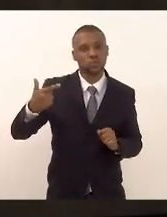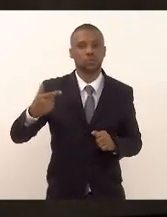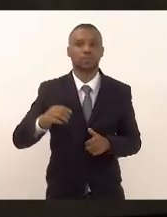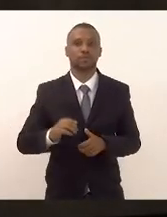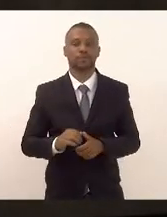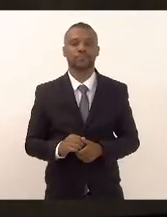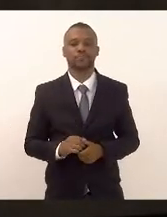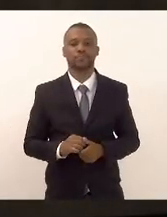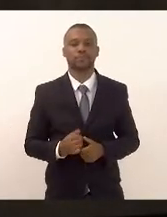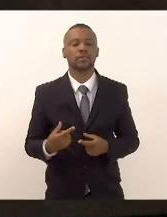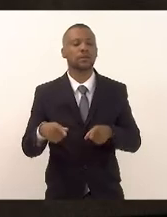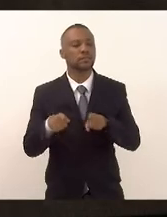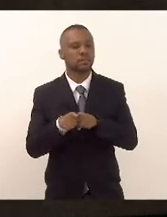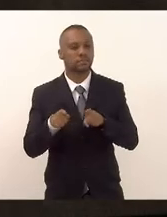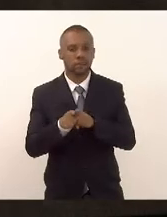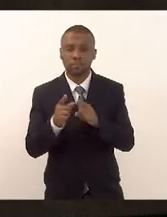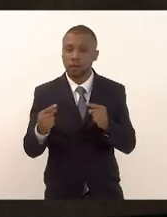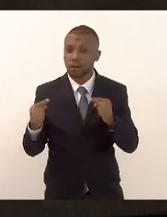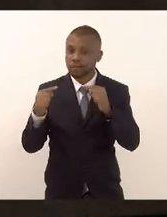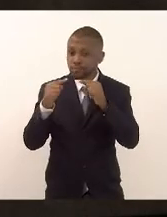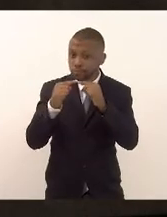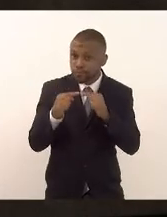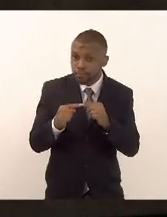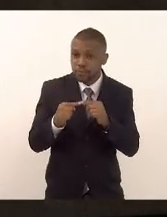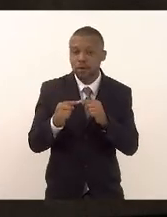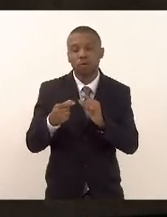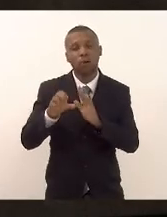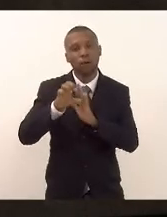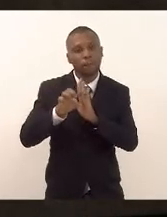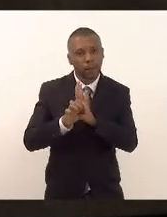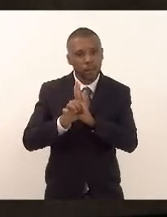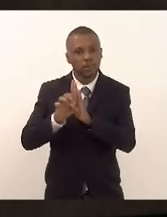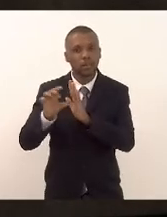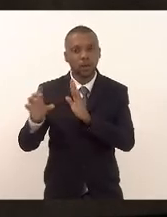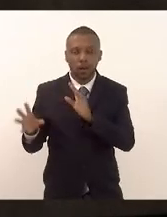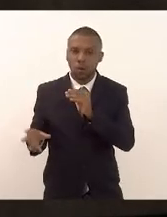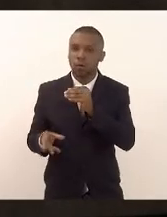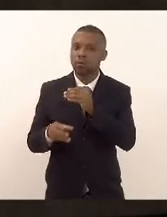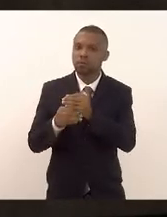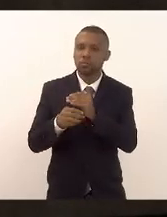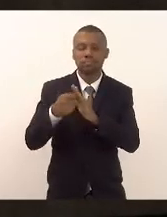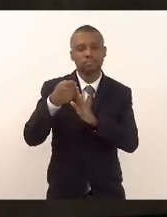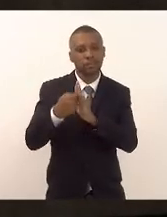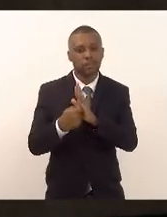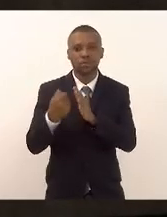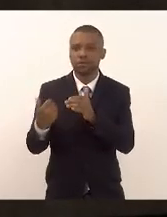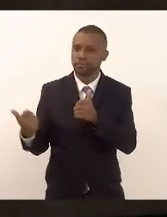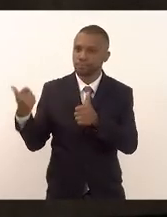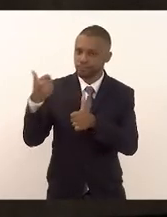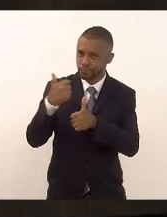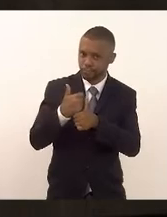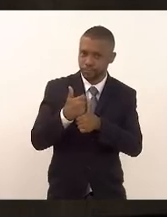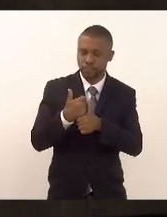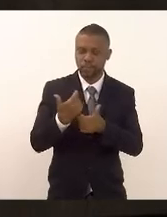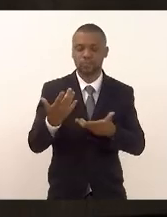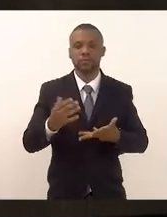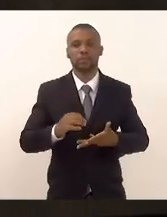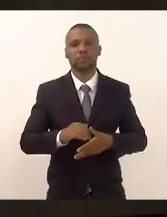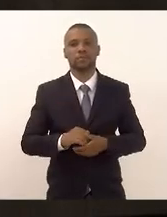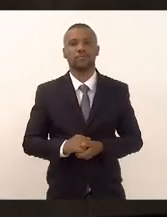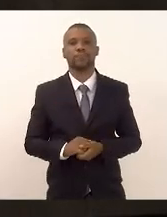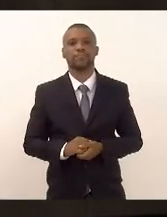Está bem, pela constitucionalidade com emenda, concluindo por substitutivo